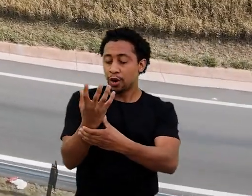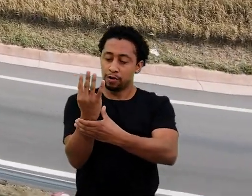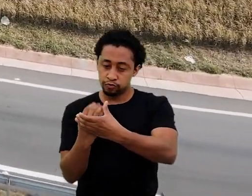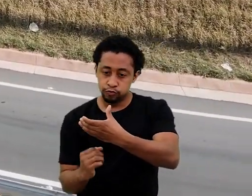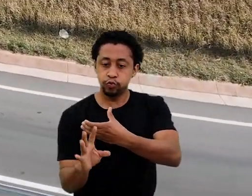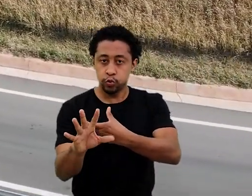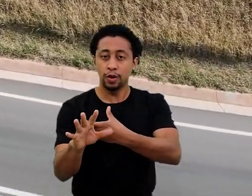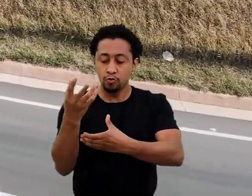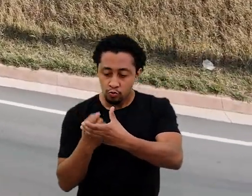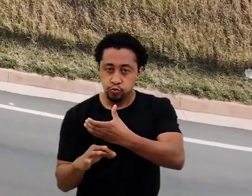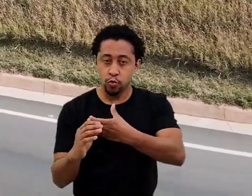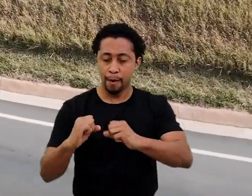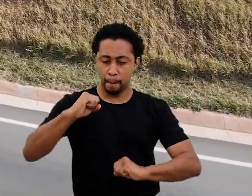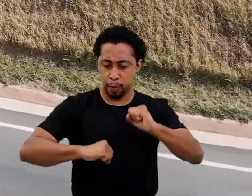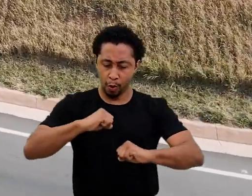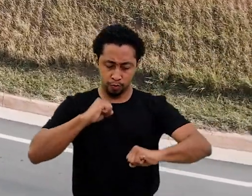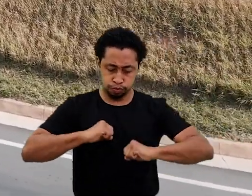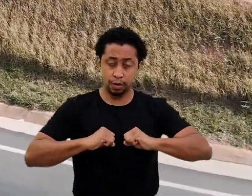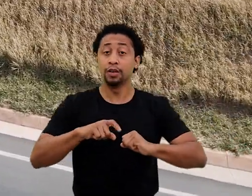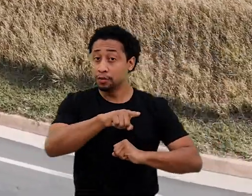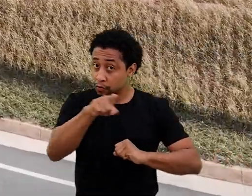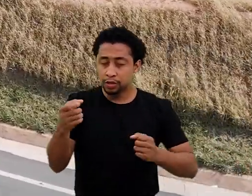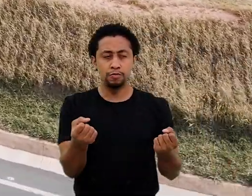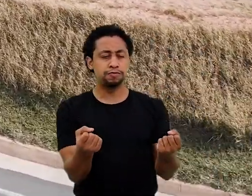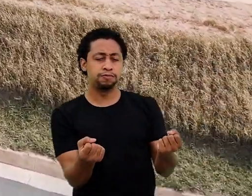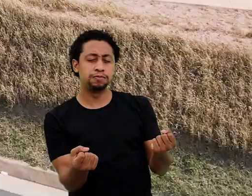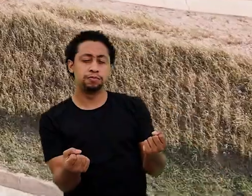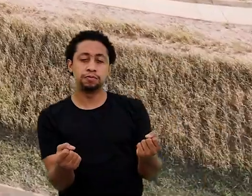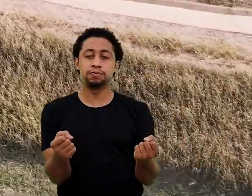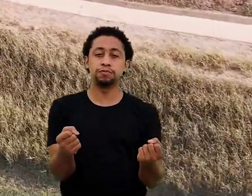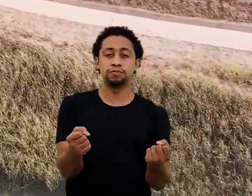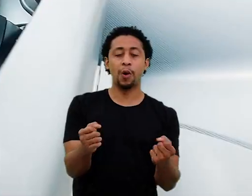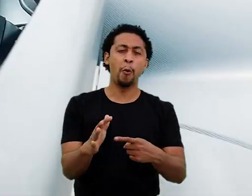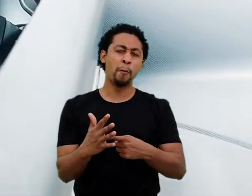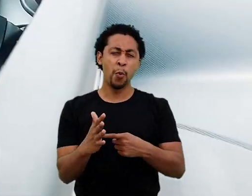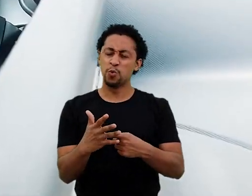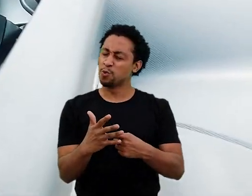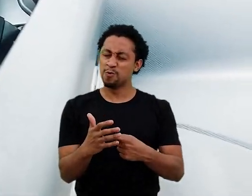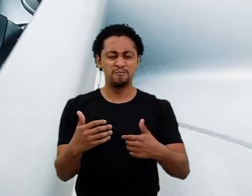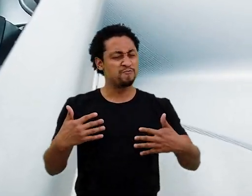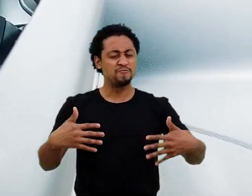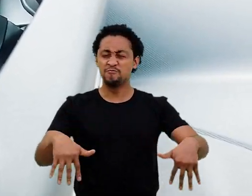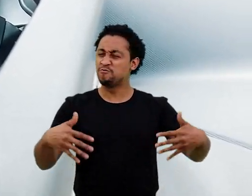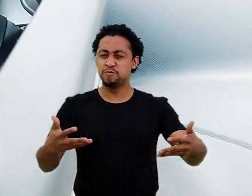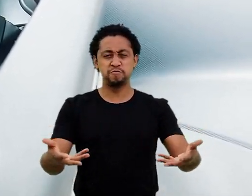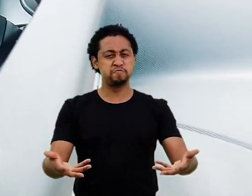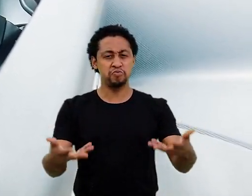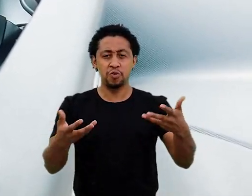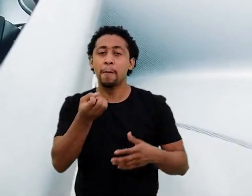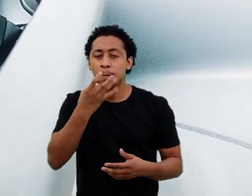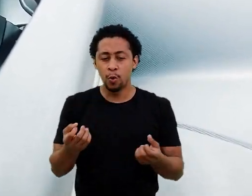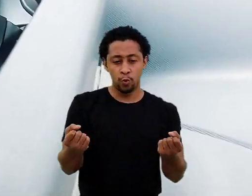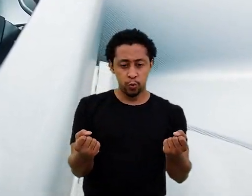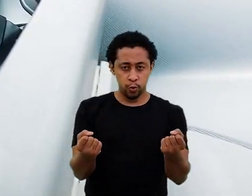para você, consumidor, é que você vai ter um controle muito mais eficaz no motor na parte de gerenciamento a respeito de